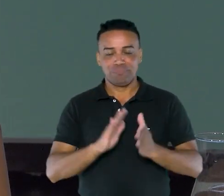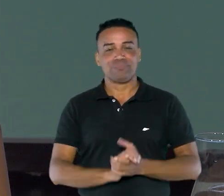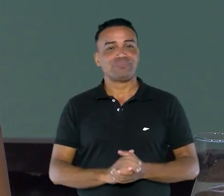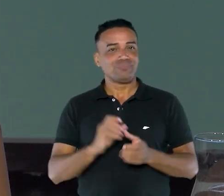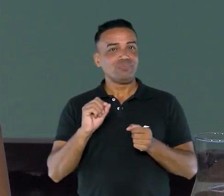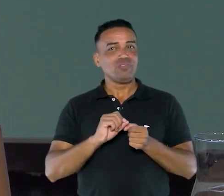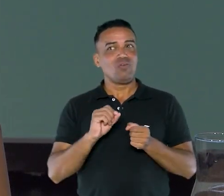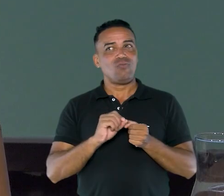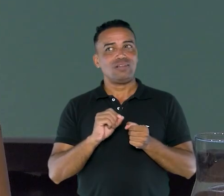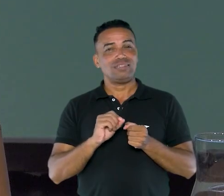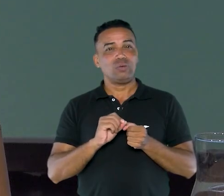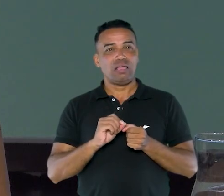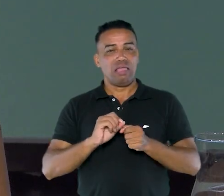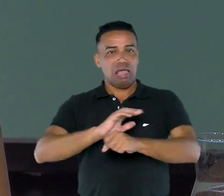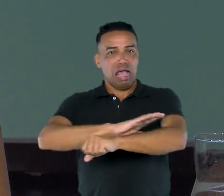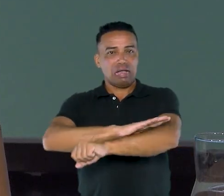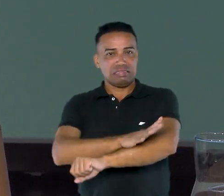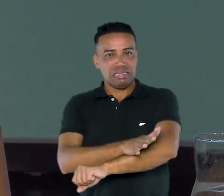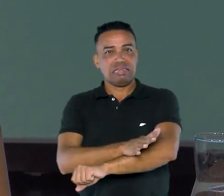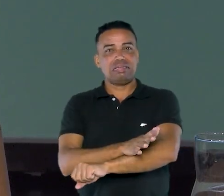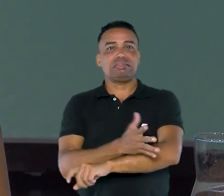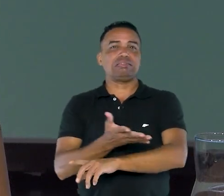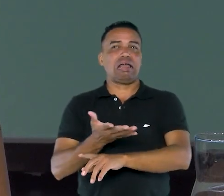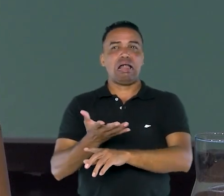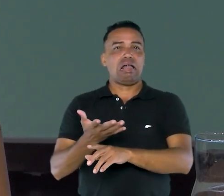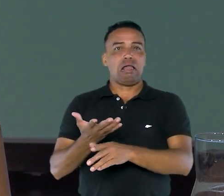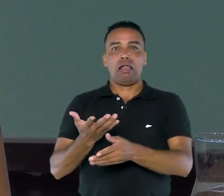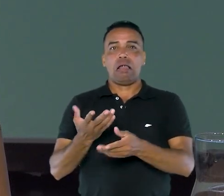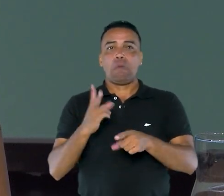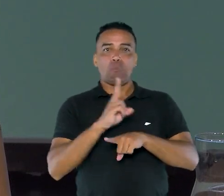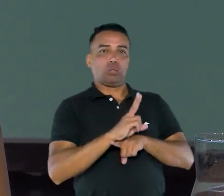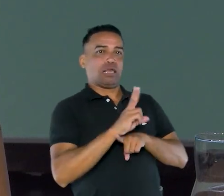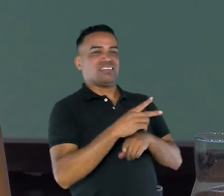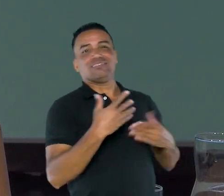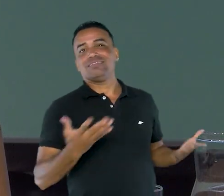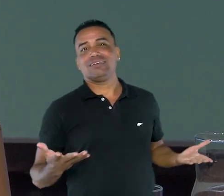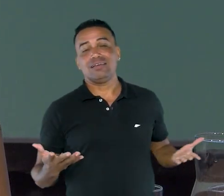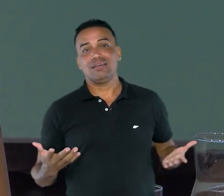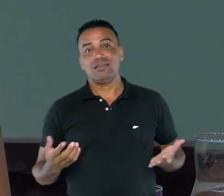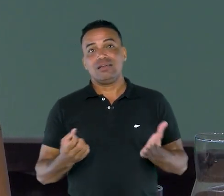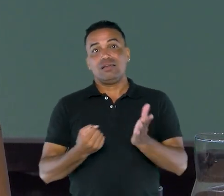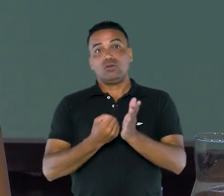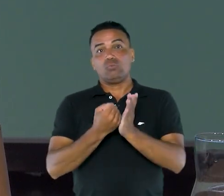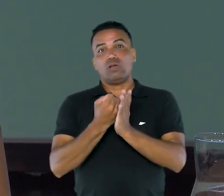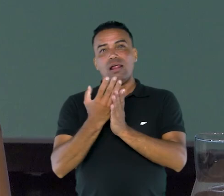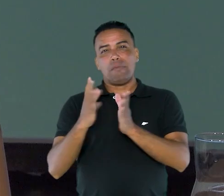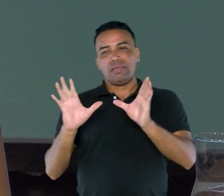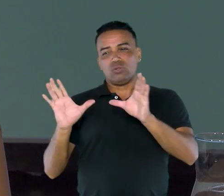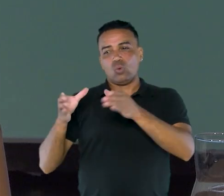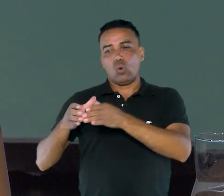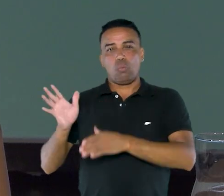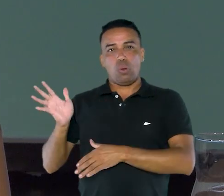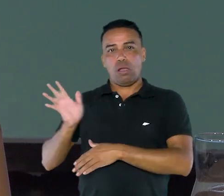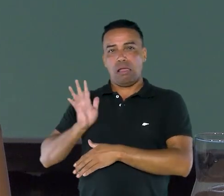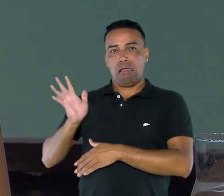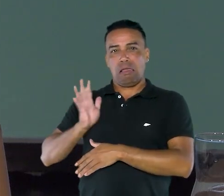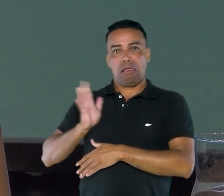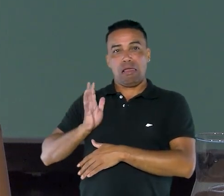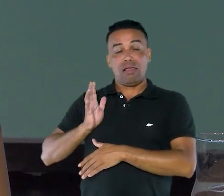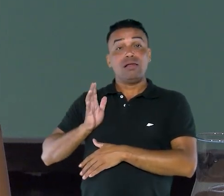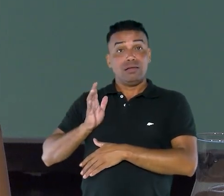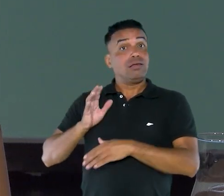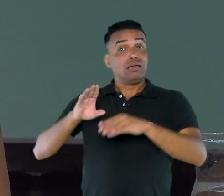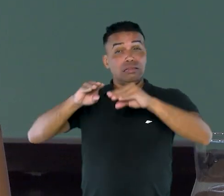vamos fazer aqui a proteção, é racista, é supremacista e tal. Tem grandes bilionários com